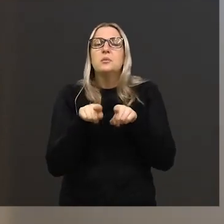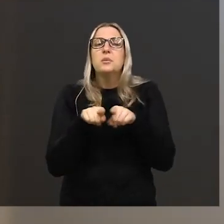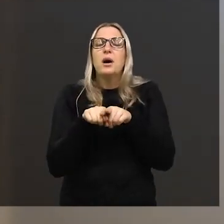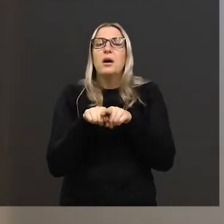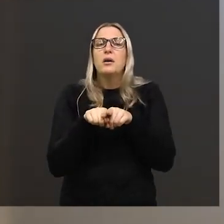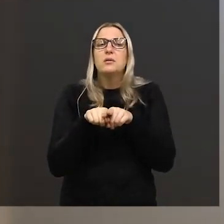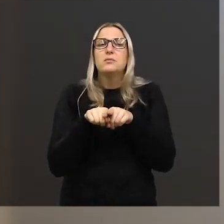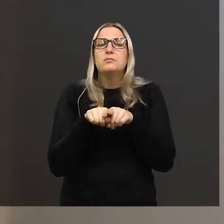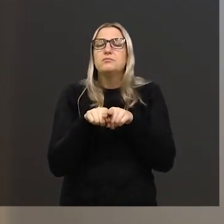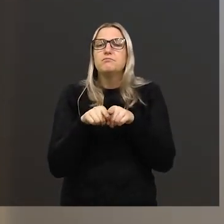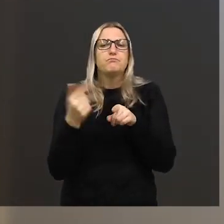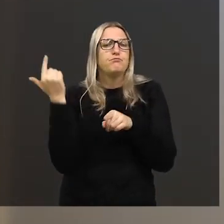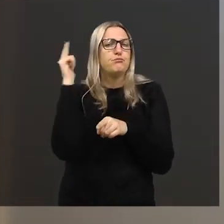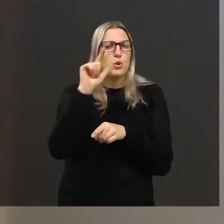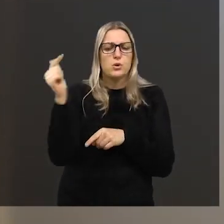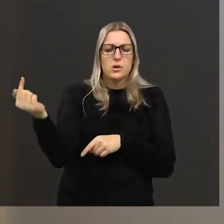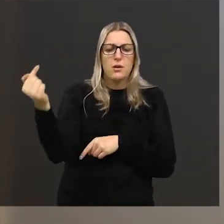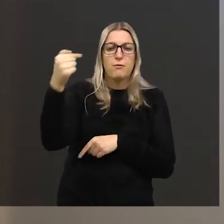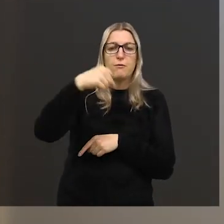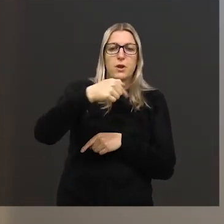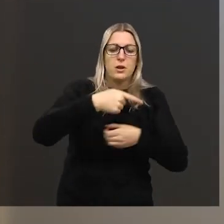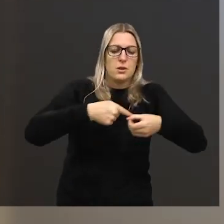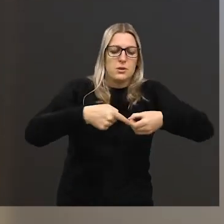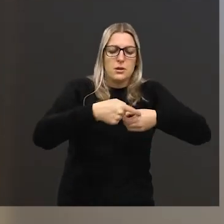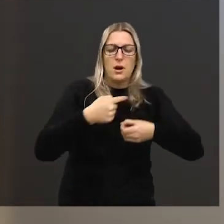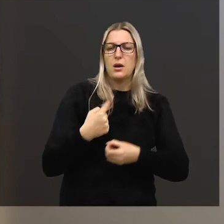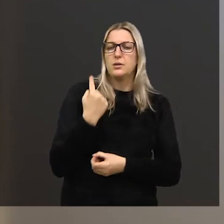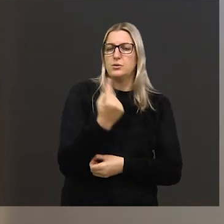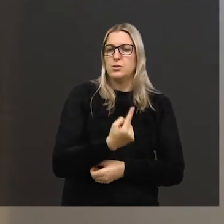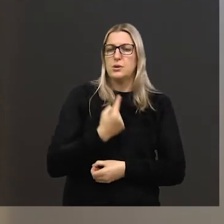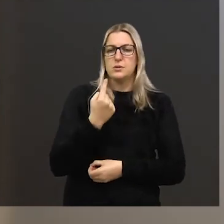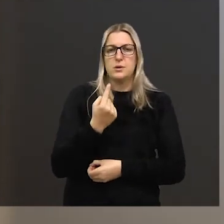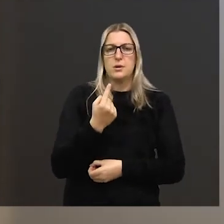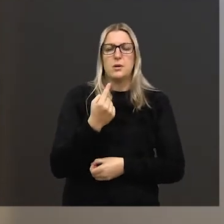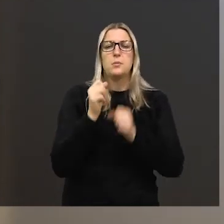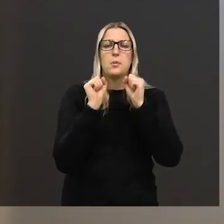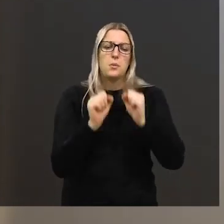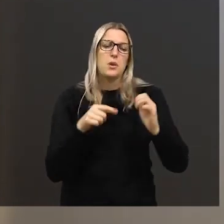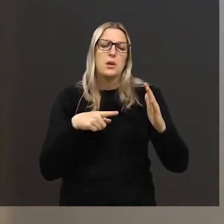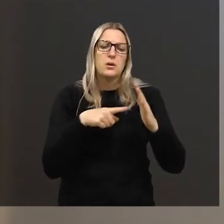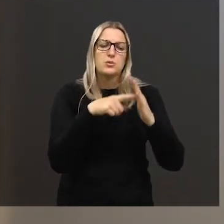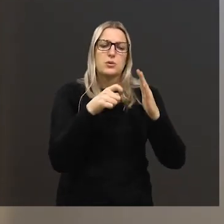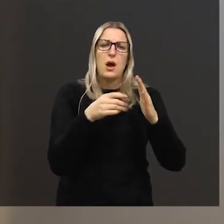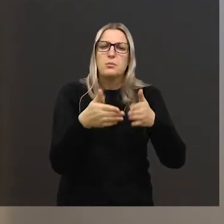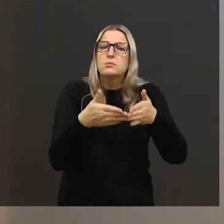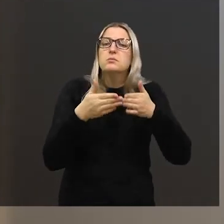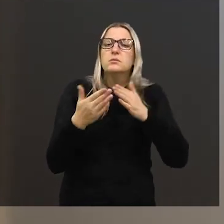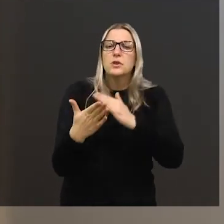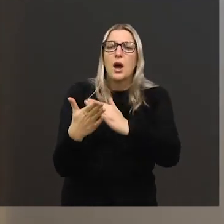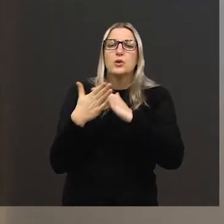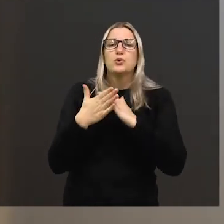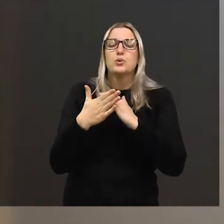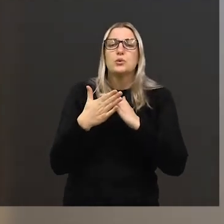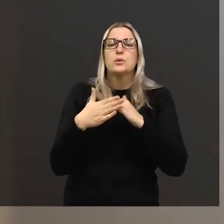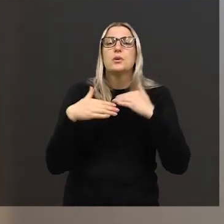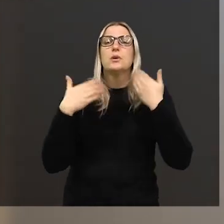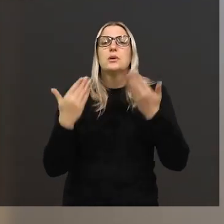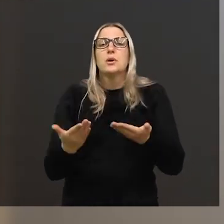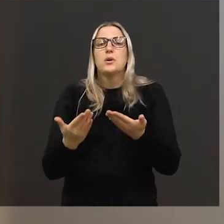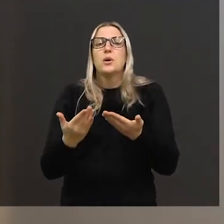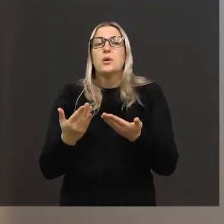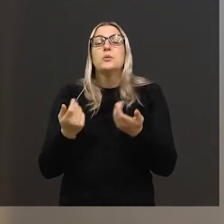acesso restrito muitas vezes a vir até a cidade sozinhas para poder efetivar o registro, para poder pedir